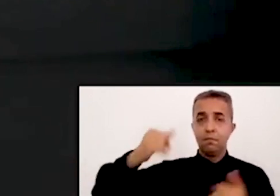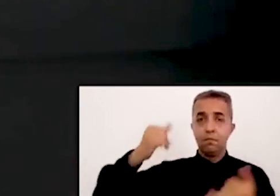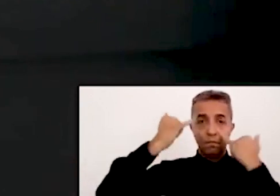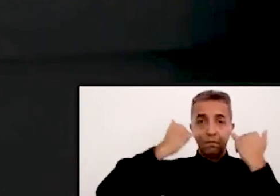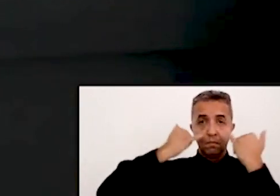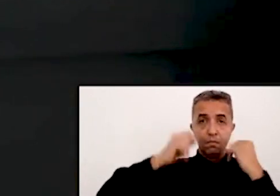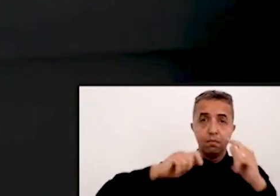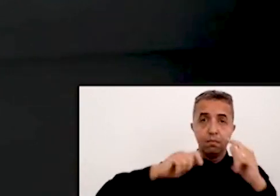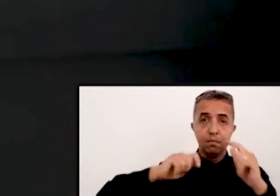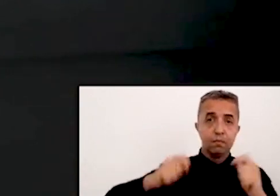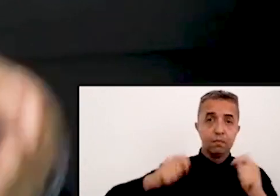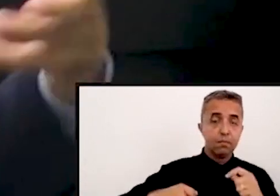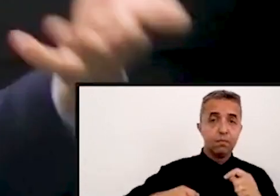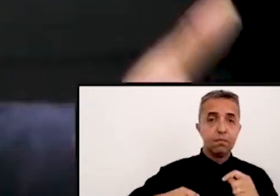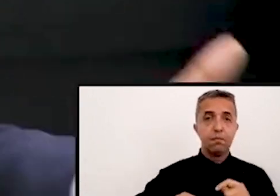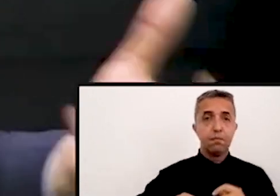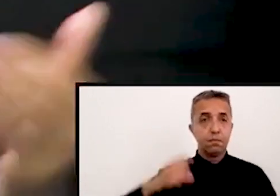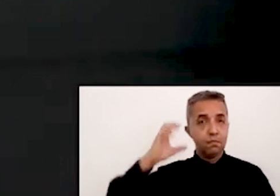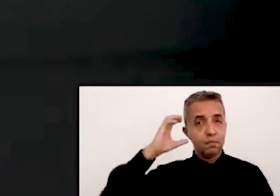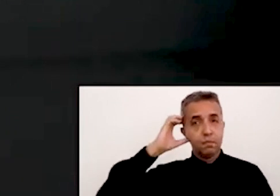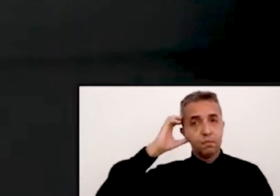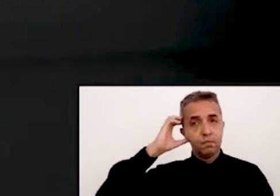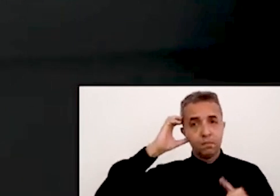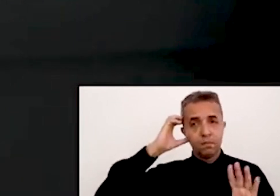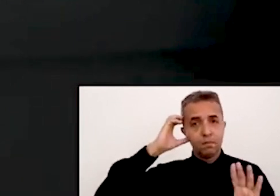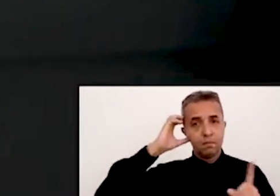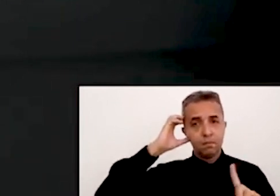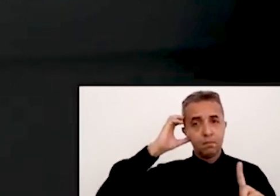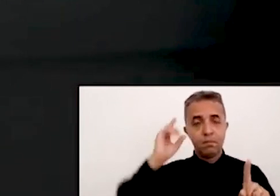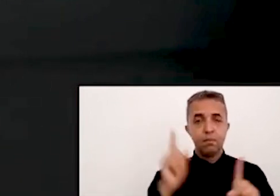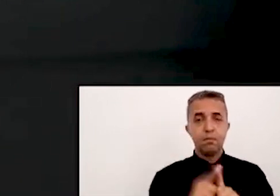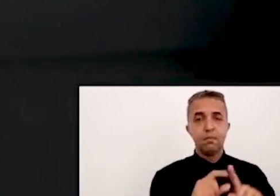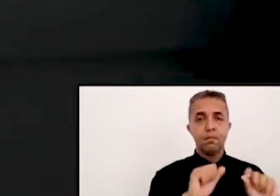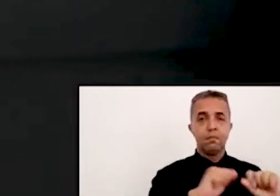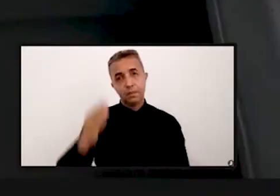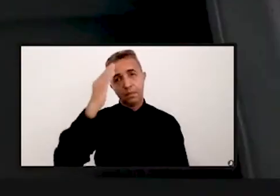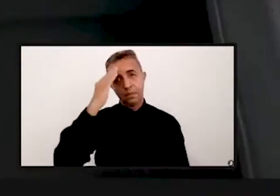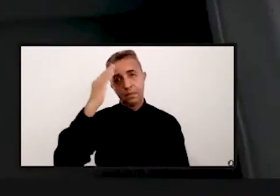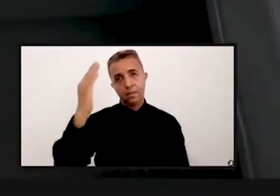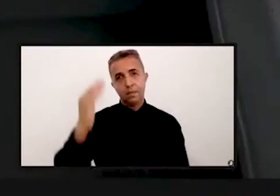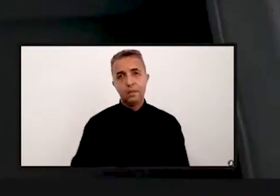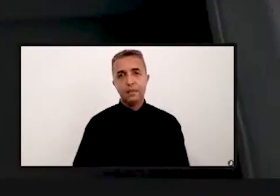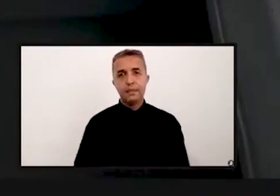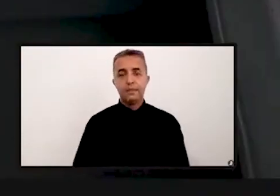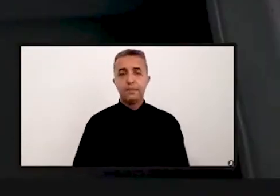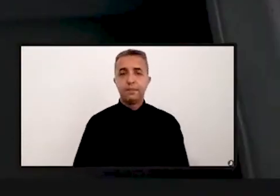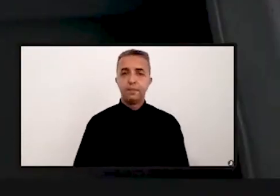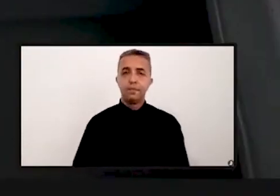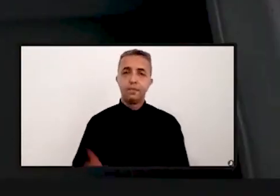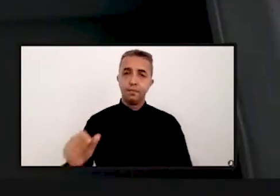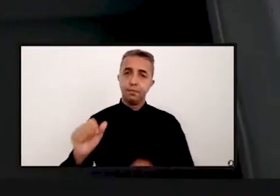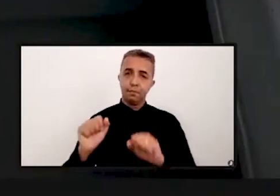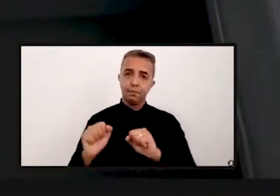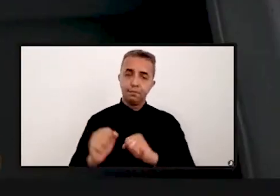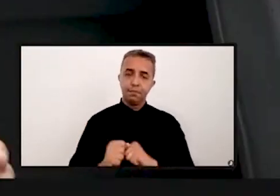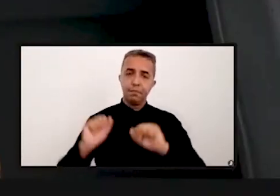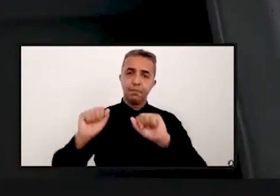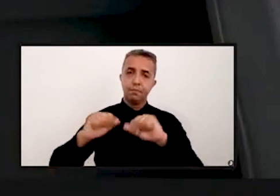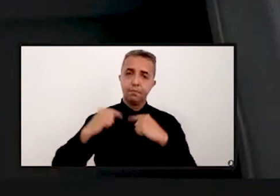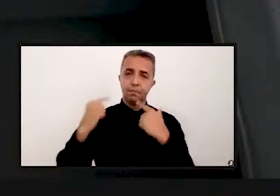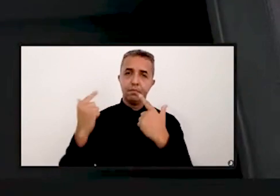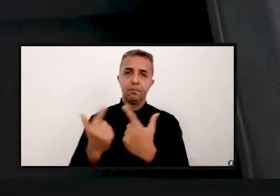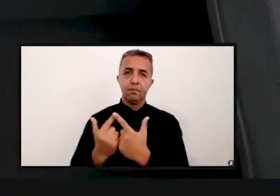né, não só como Cuiabá, como a senhora está falando aqui, como a Assembleia Legislativa, né, Mário? Que possa, né, a Assembleia Legislativa, através dos